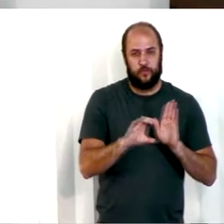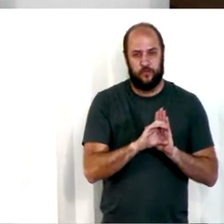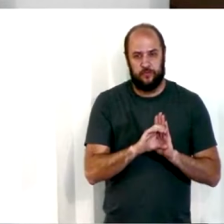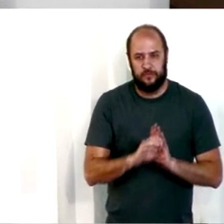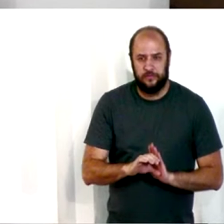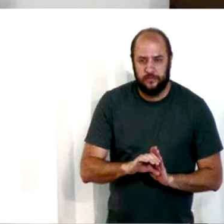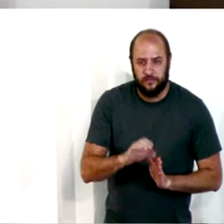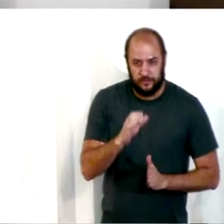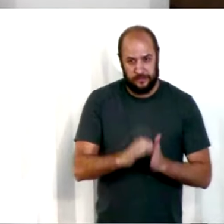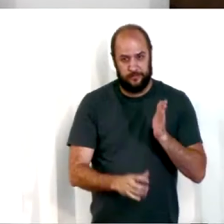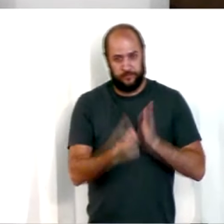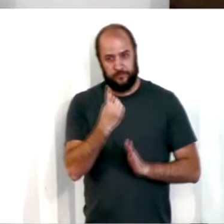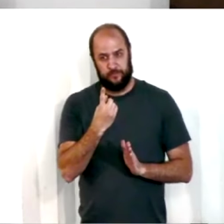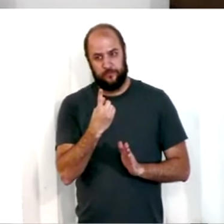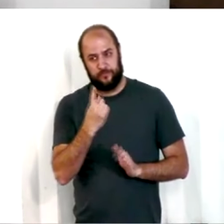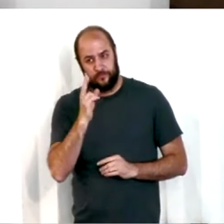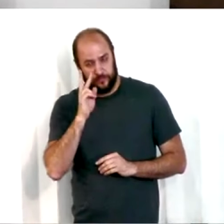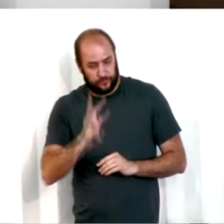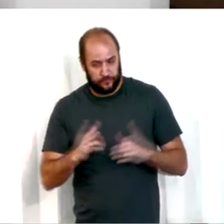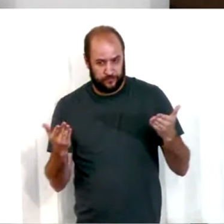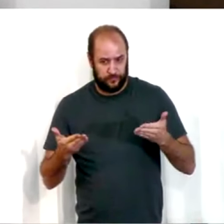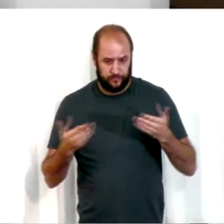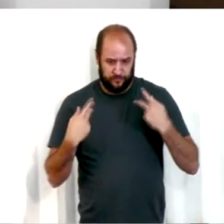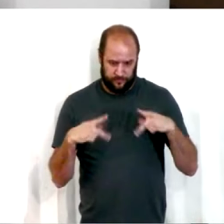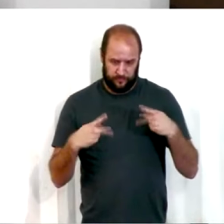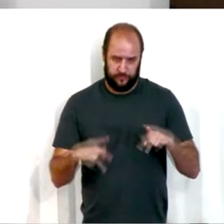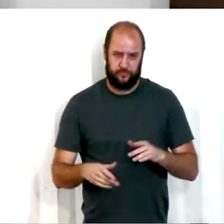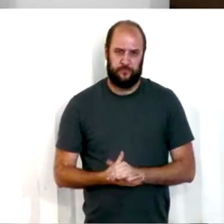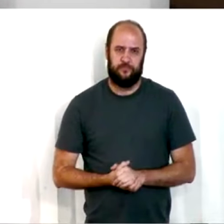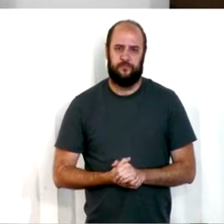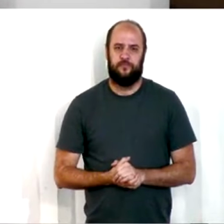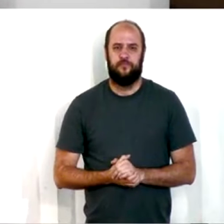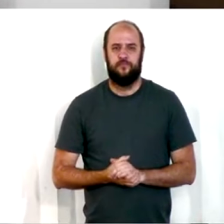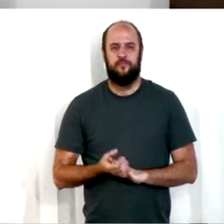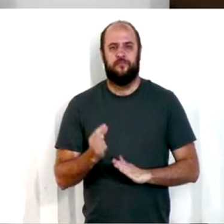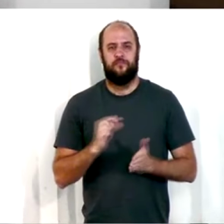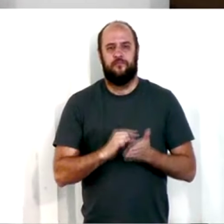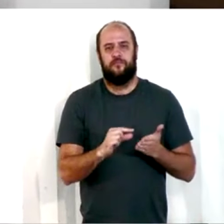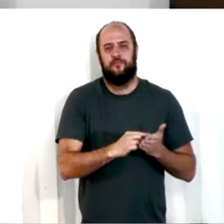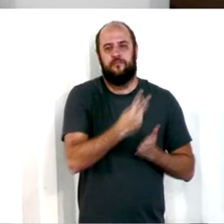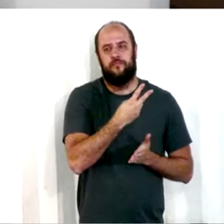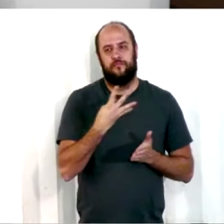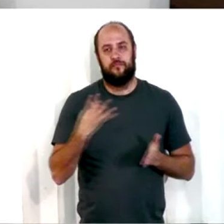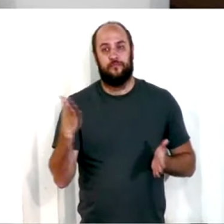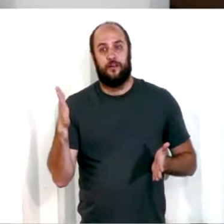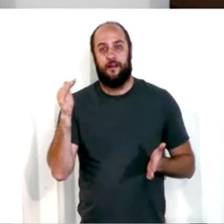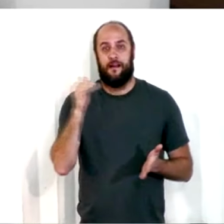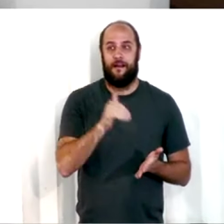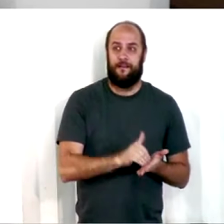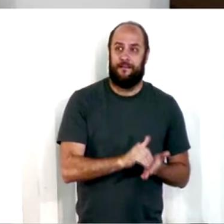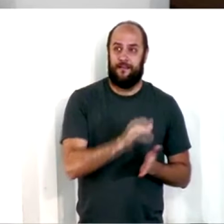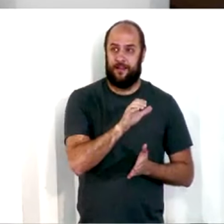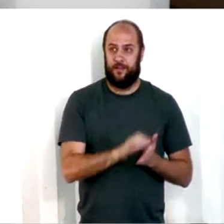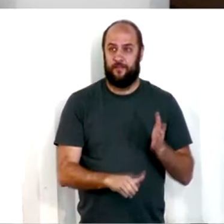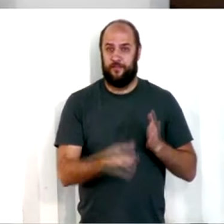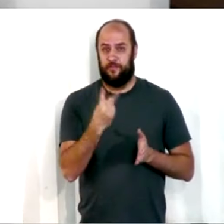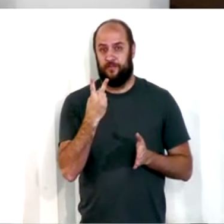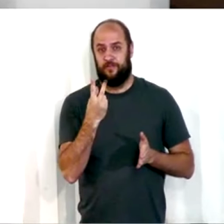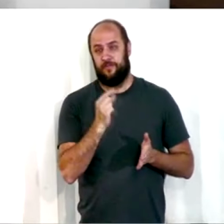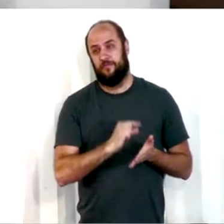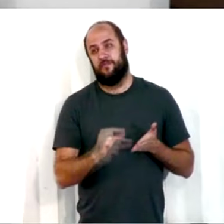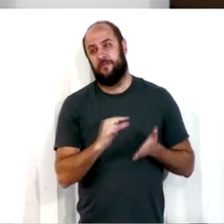Colossenses, capítulo 1, faremos a exposição hoje do verso 24 até o capítulo 2,